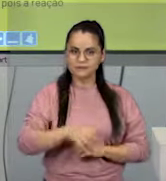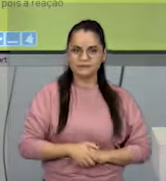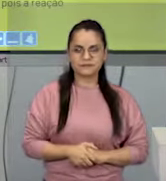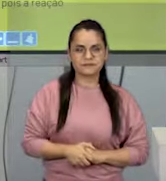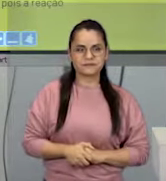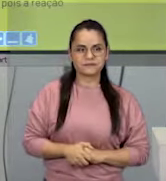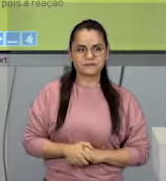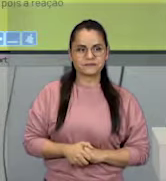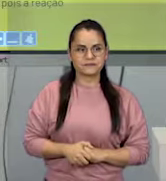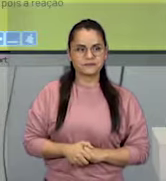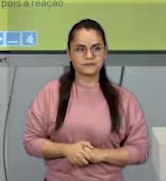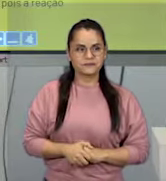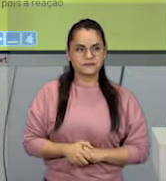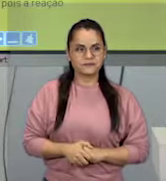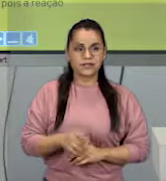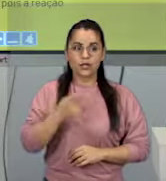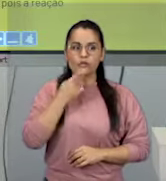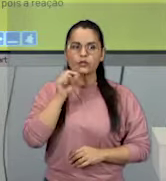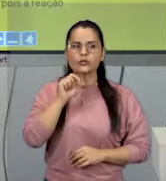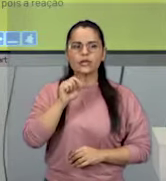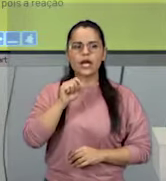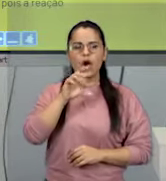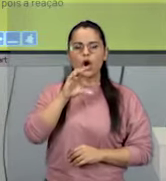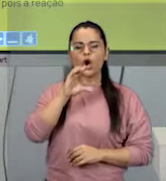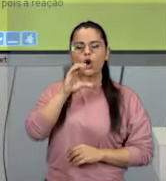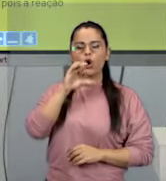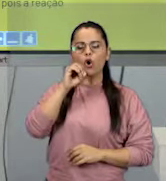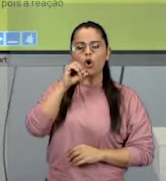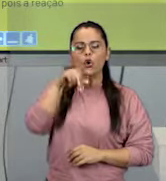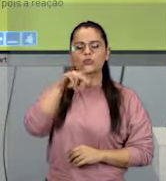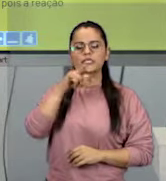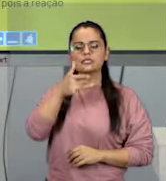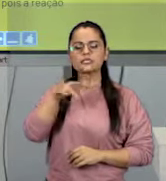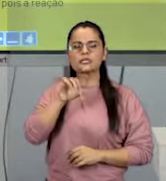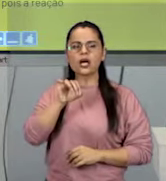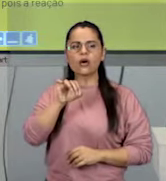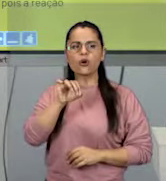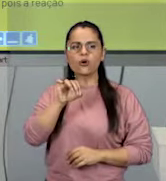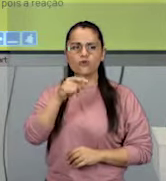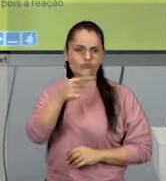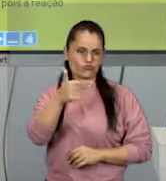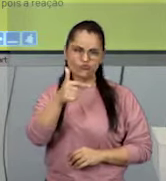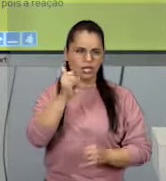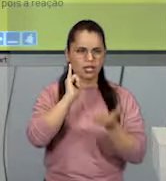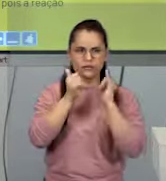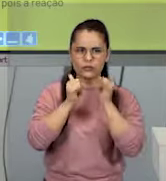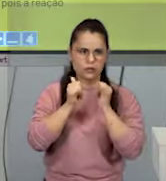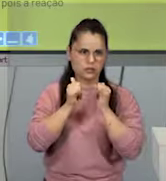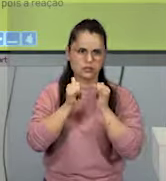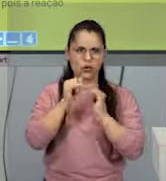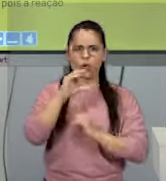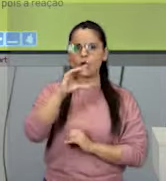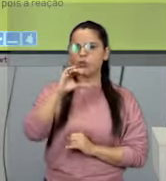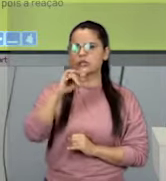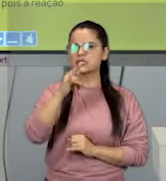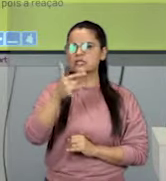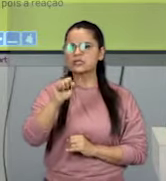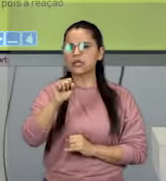tá ele tá falando aqui de condensação Olha condensação nós não temos a informação de condensação